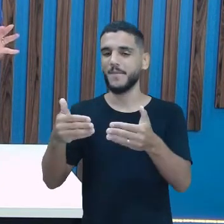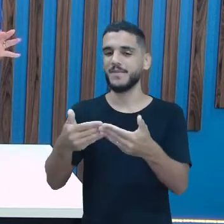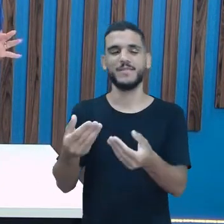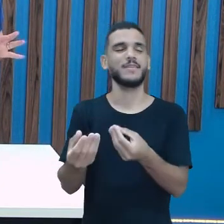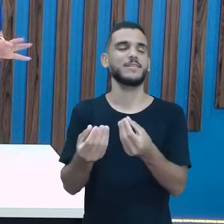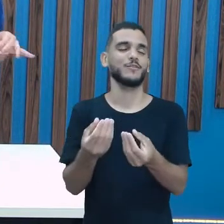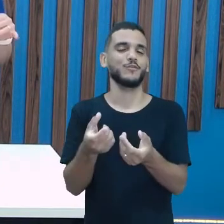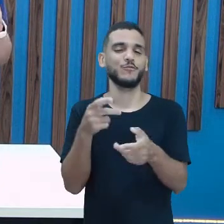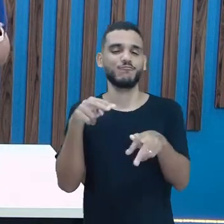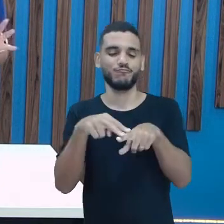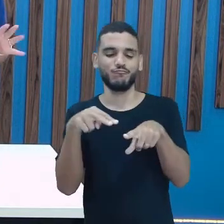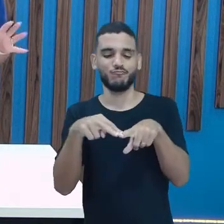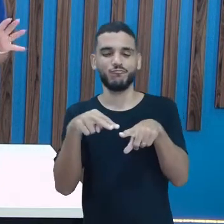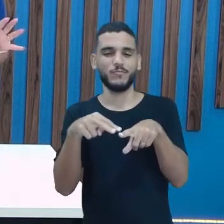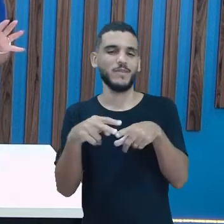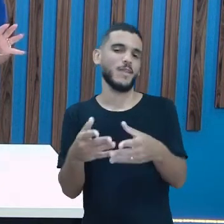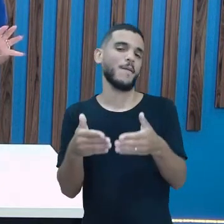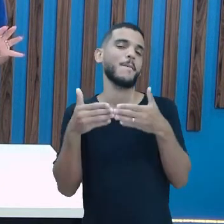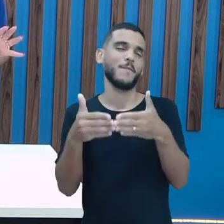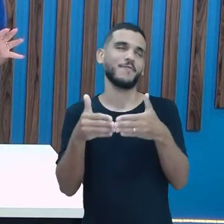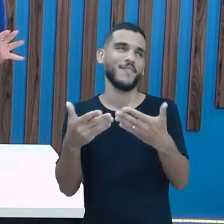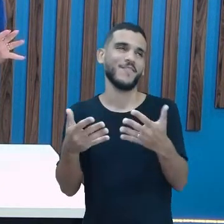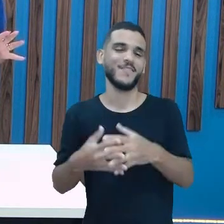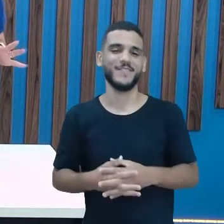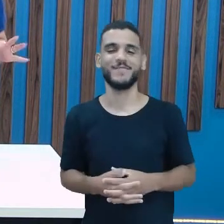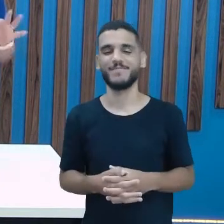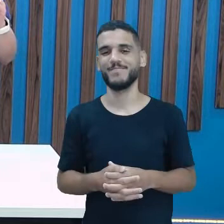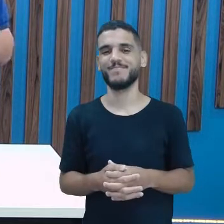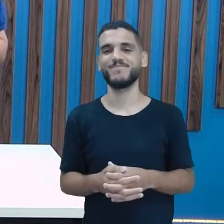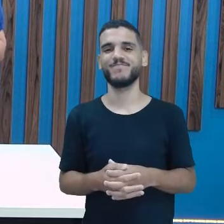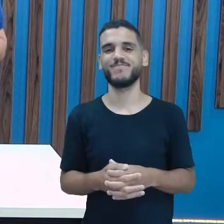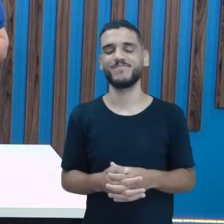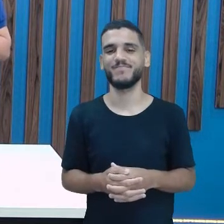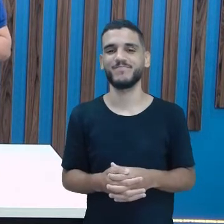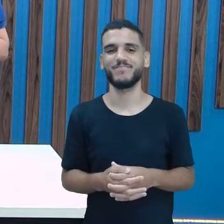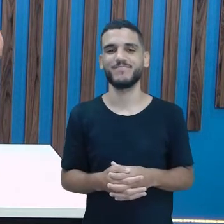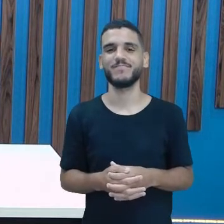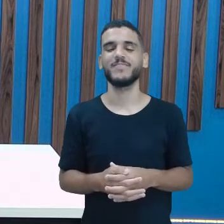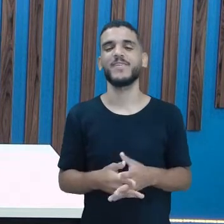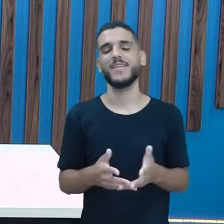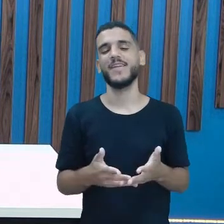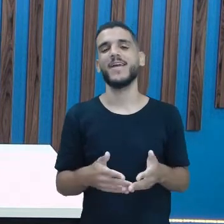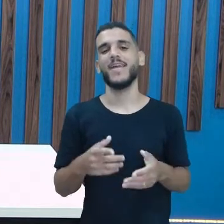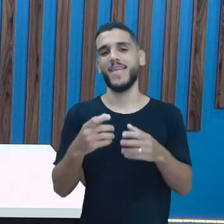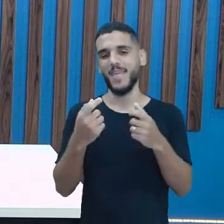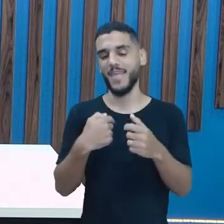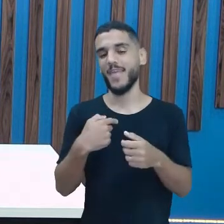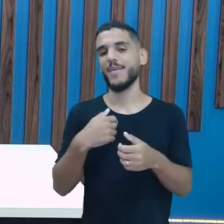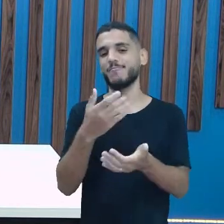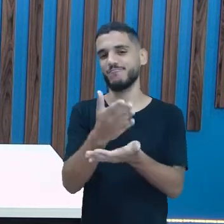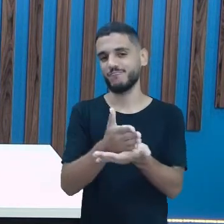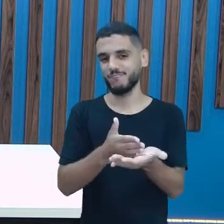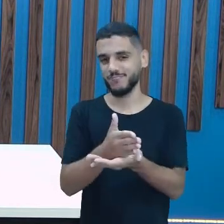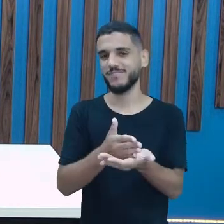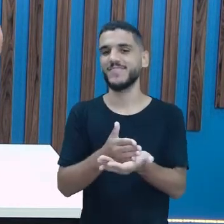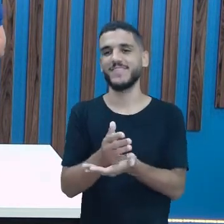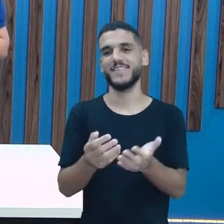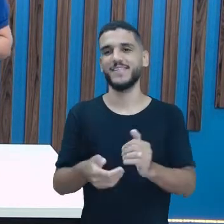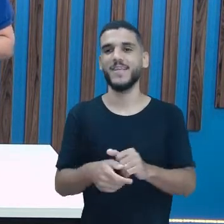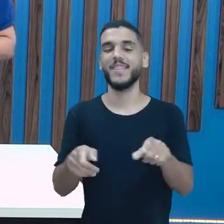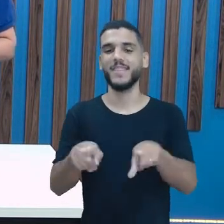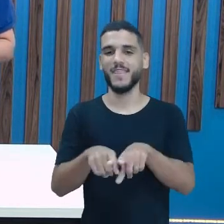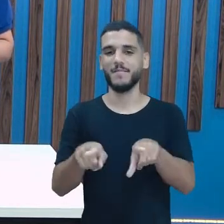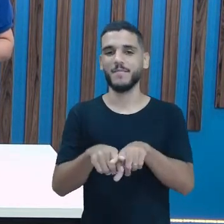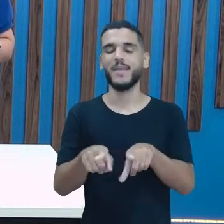dessa pizza. Então, daqui a pouco eu vou fazer essa divisão, tá bom? Para vocês verem se vai ser justo ou não a divisão. Comigo também eu